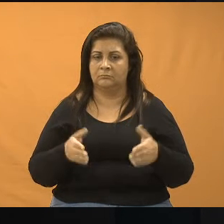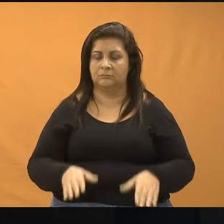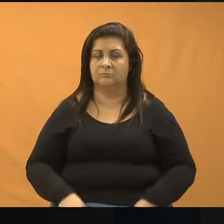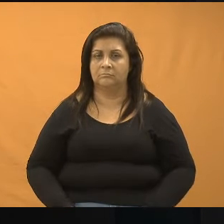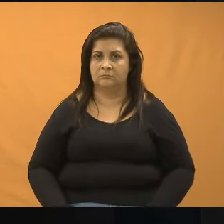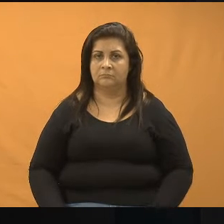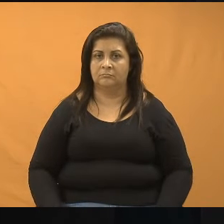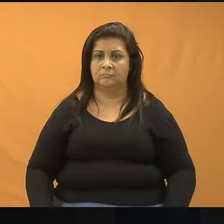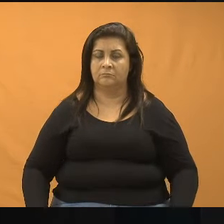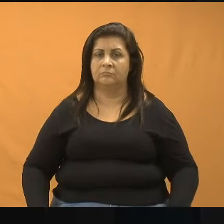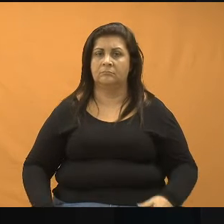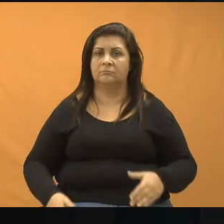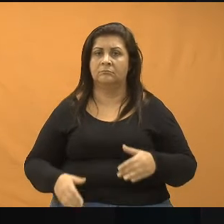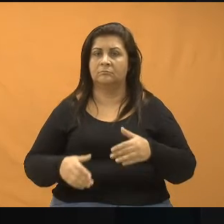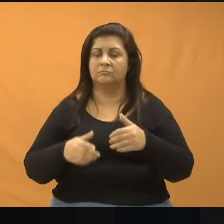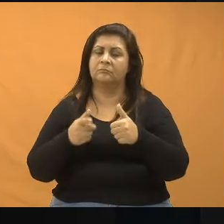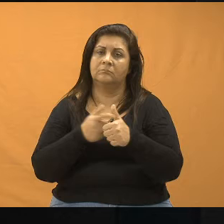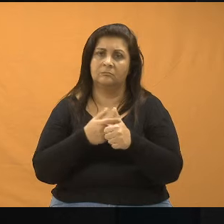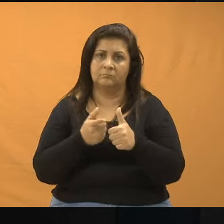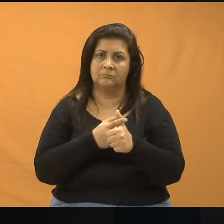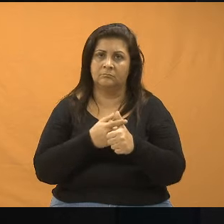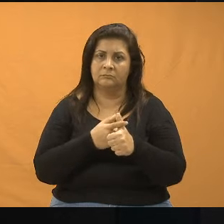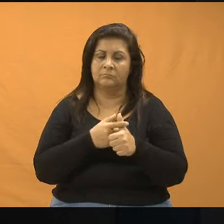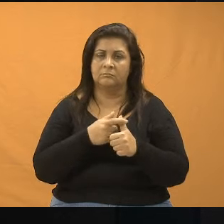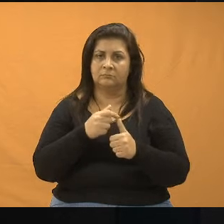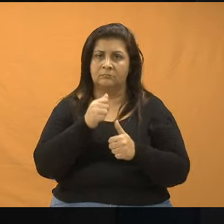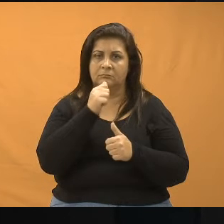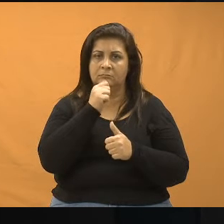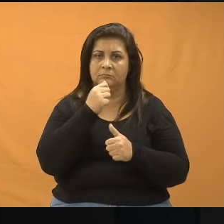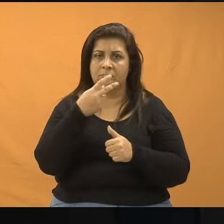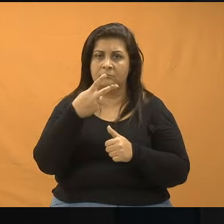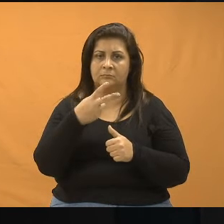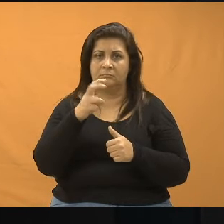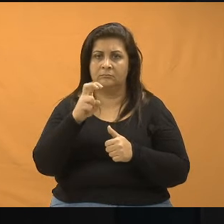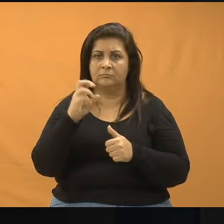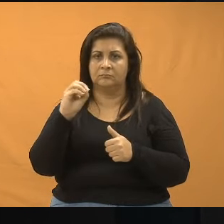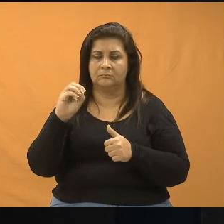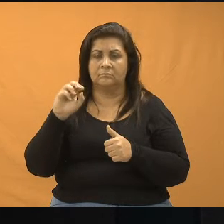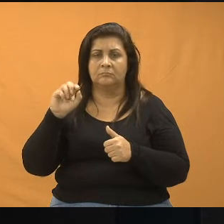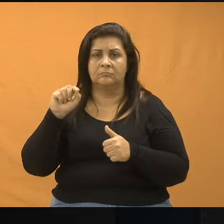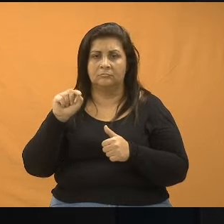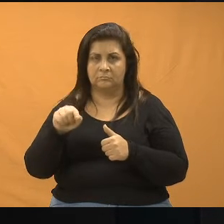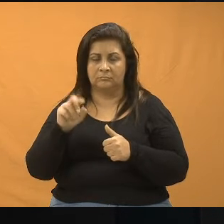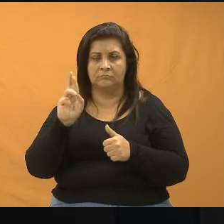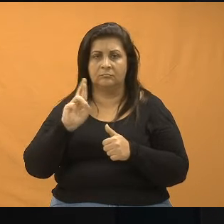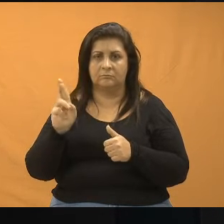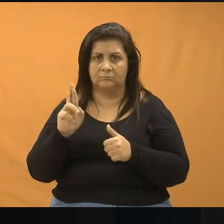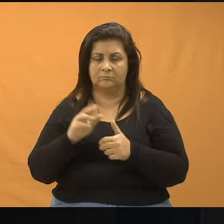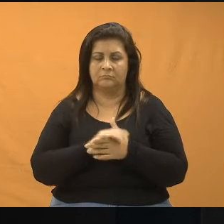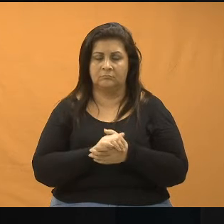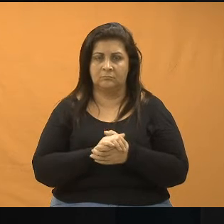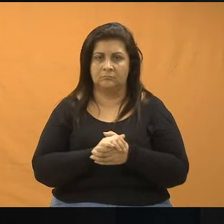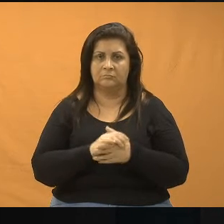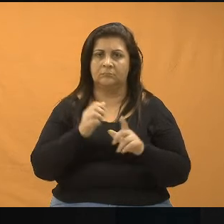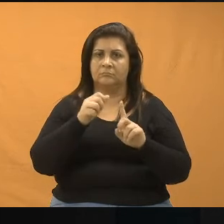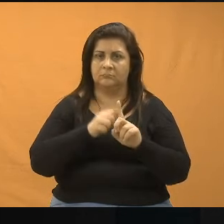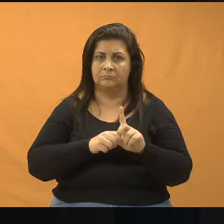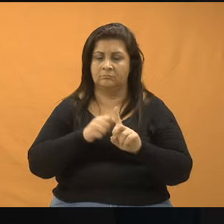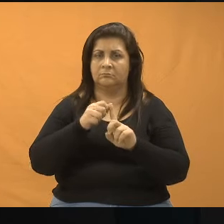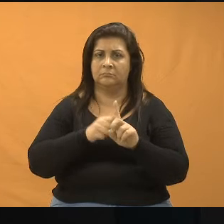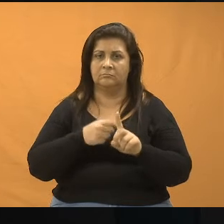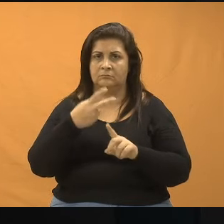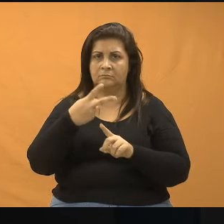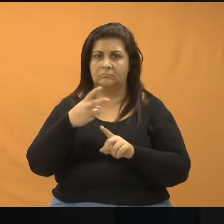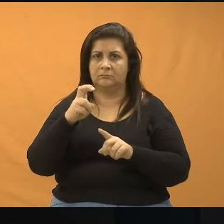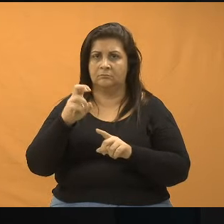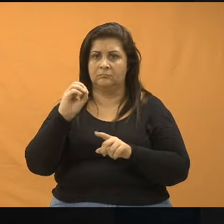o déficit mensal ainda é de R$250 mil por mês. Se você ainda tem um déficit mensal de